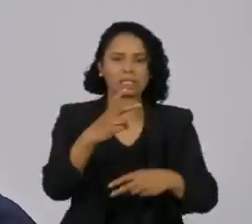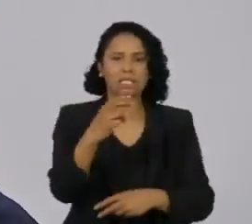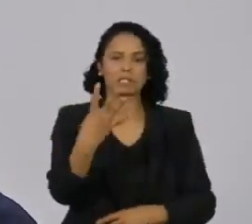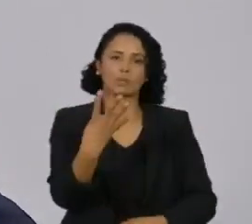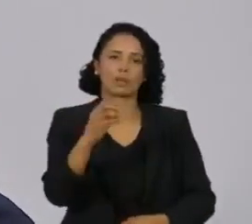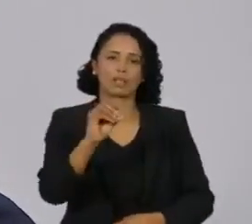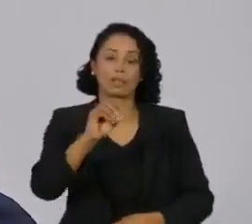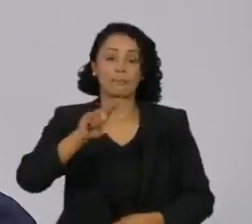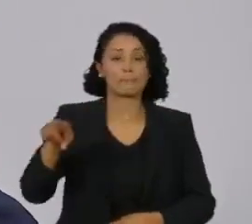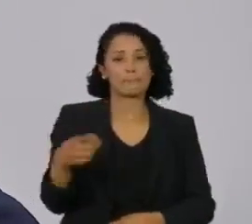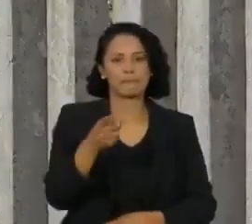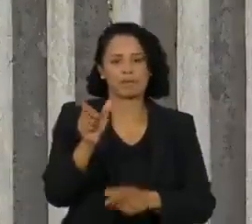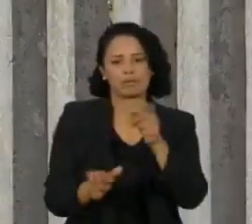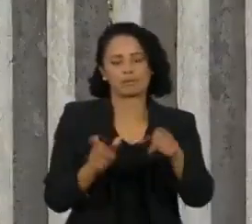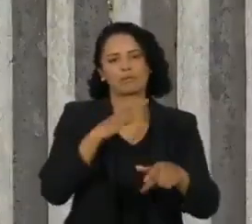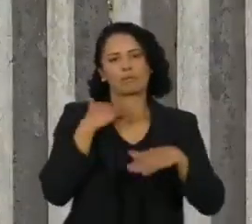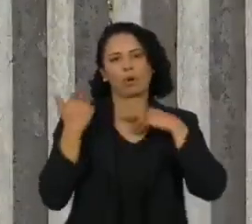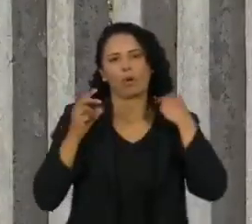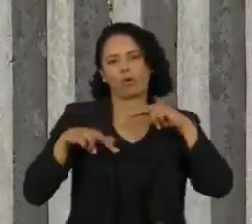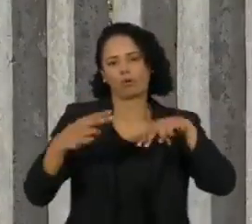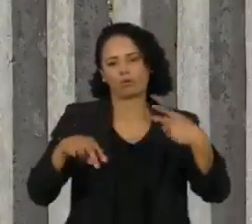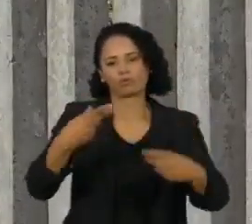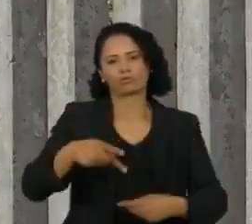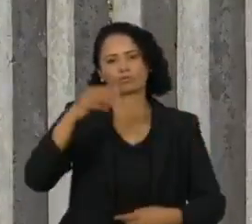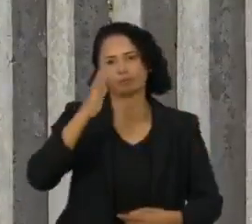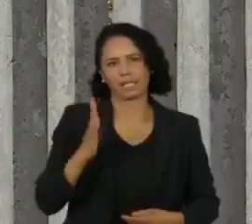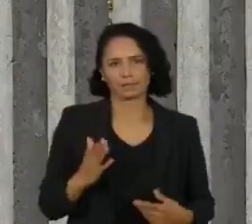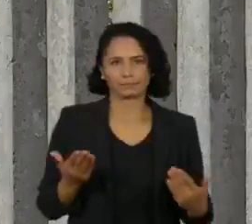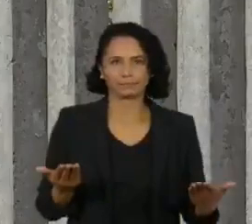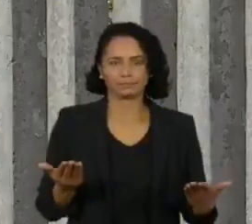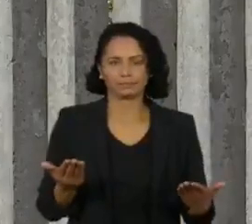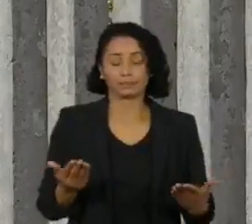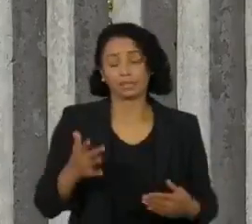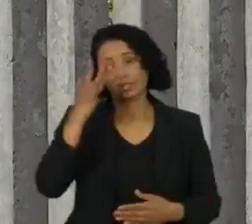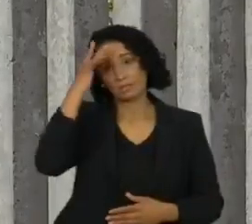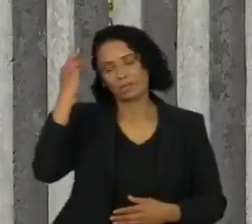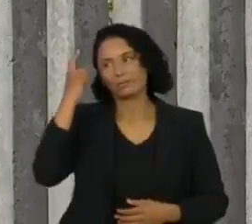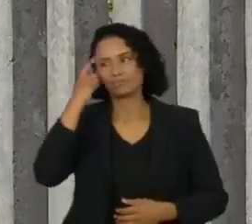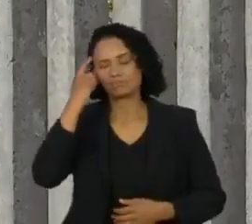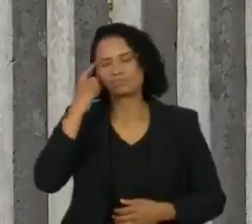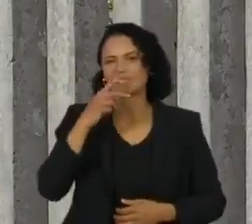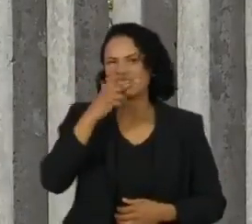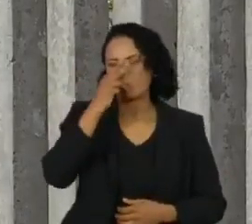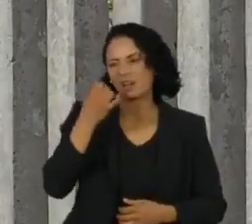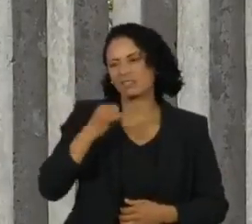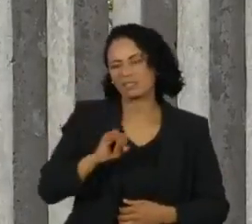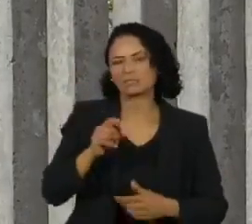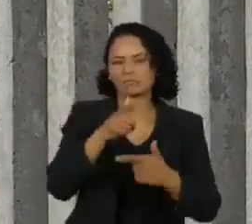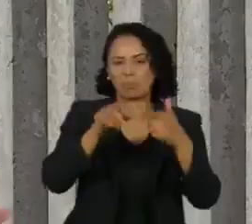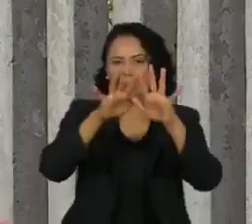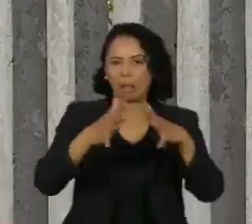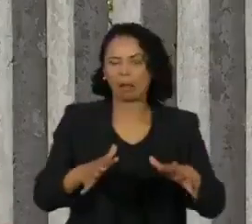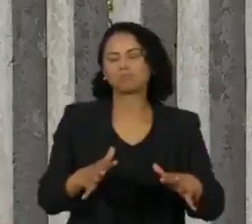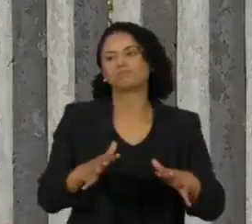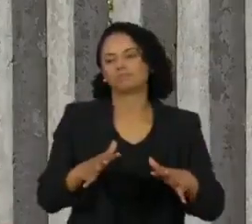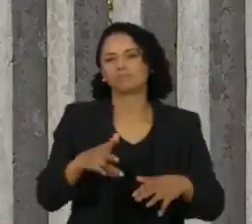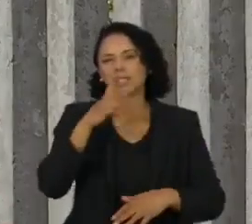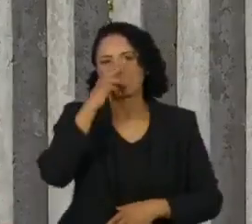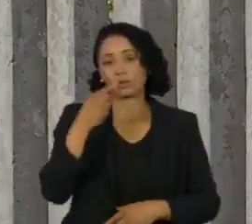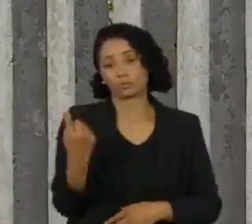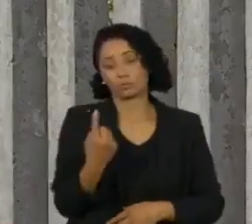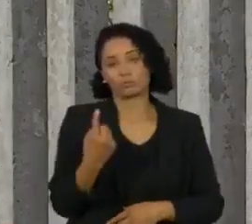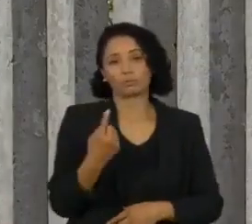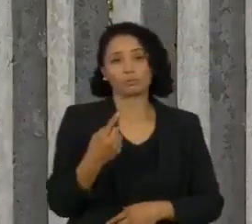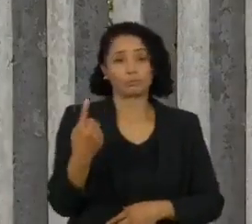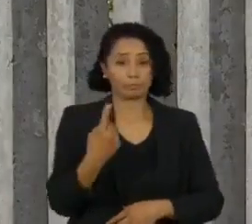540 mil mortos no Brasil. Quem defende a mudança também argumenta que, em caso de crise, seria menos traumático tirar o primeiro-ministro do